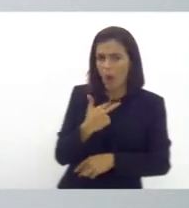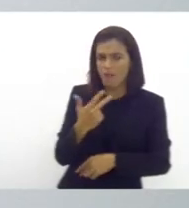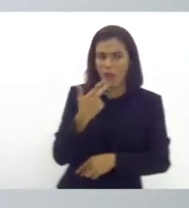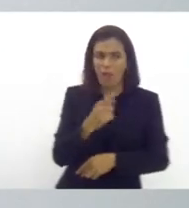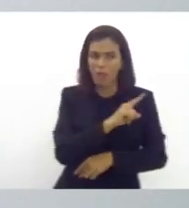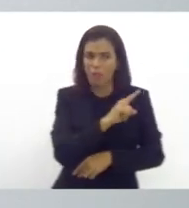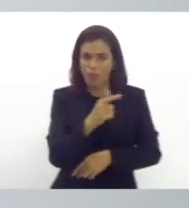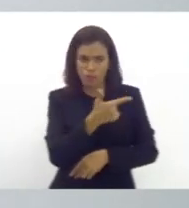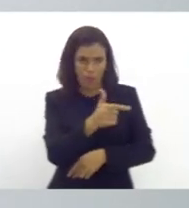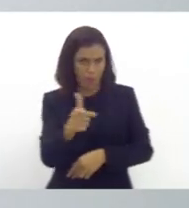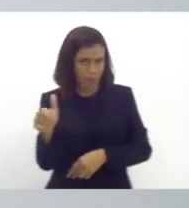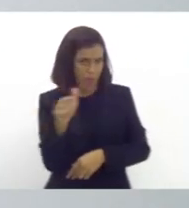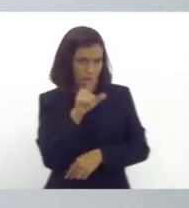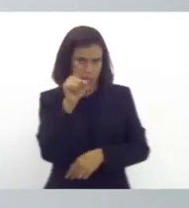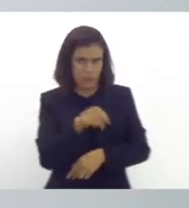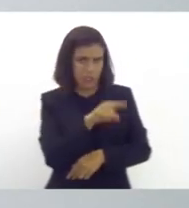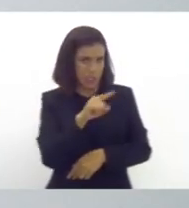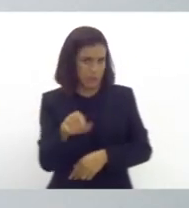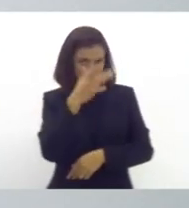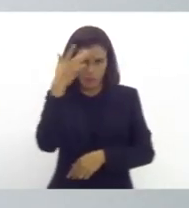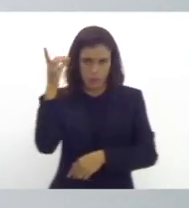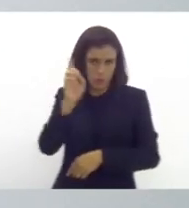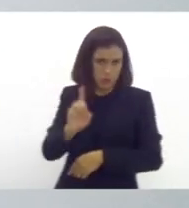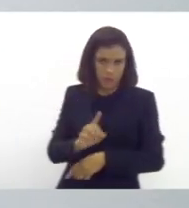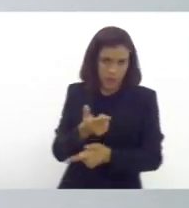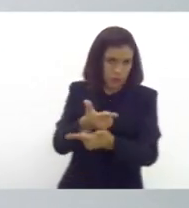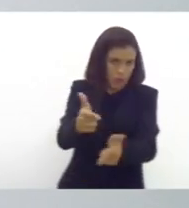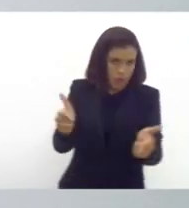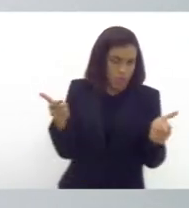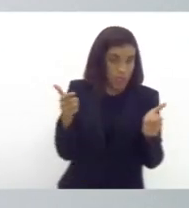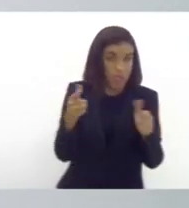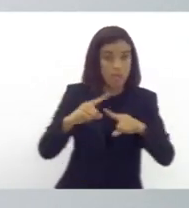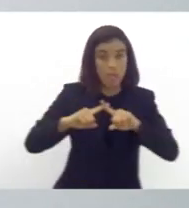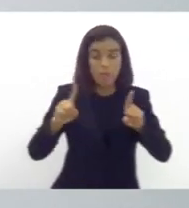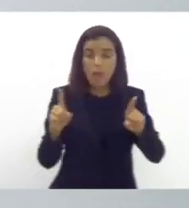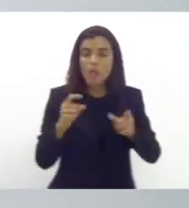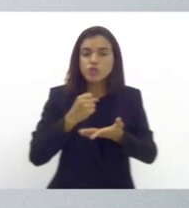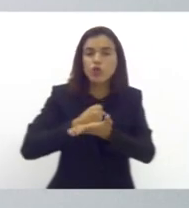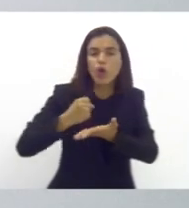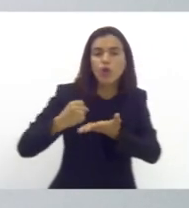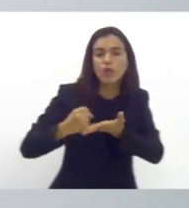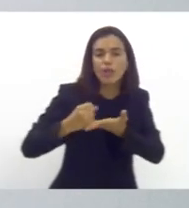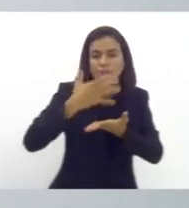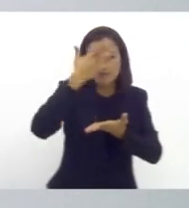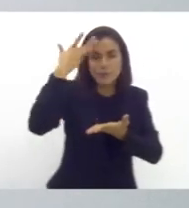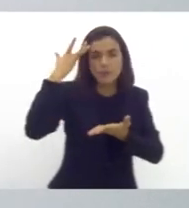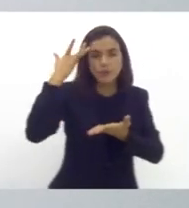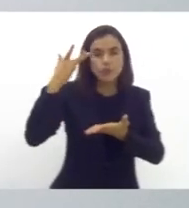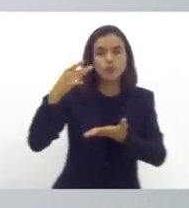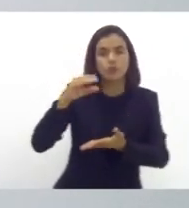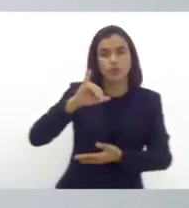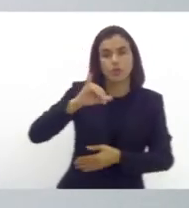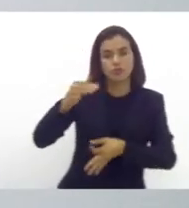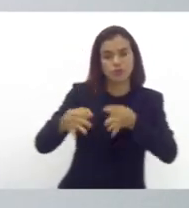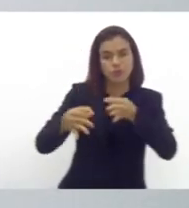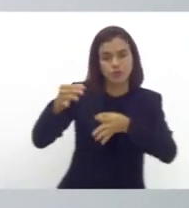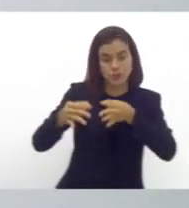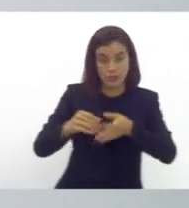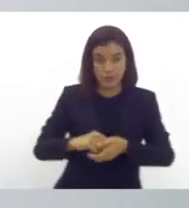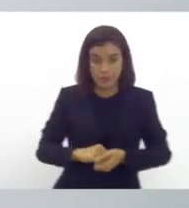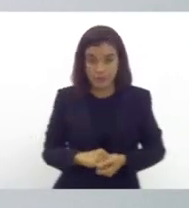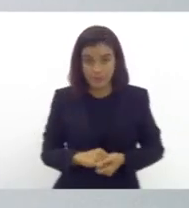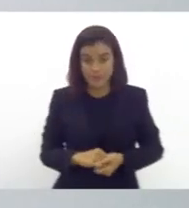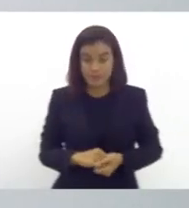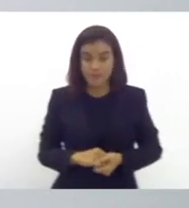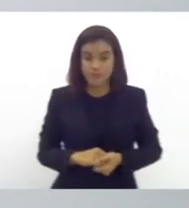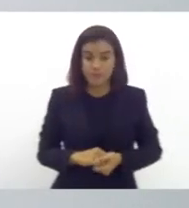cancelamento não foi com pessoas com deficiência mas que teriam sido contratos com pessoa jurídica Ora